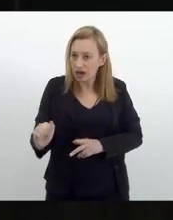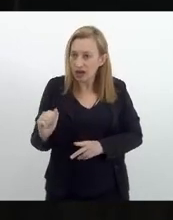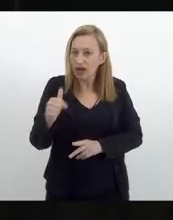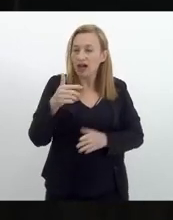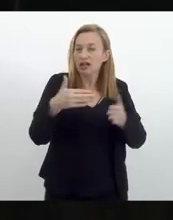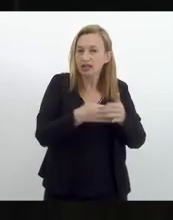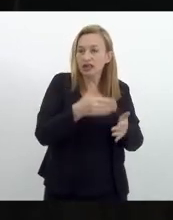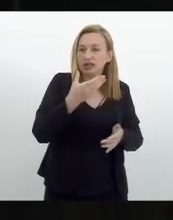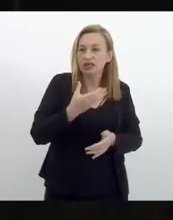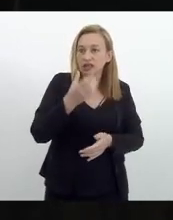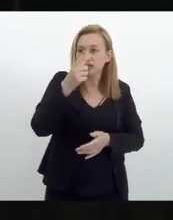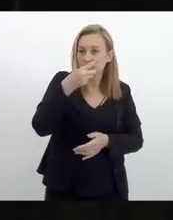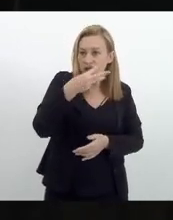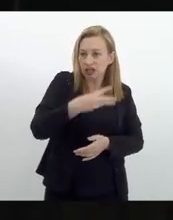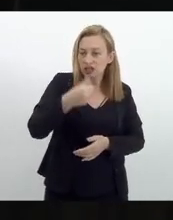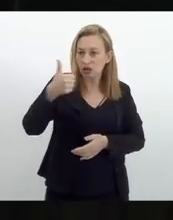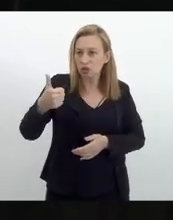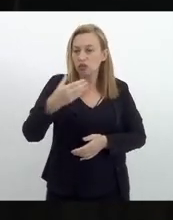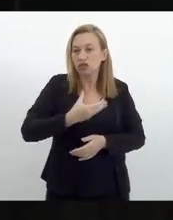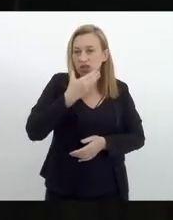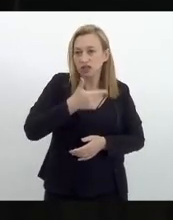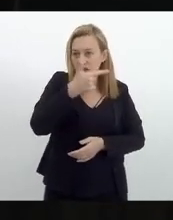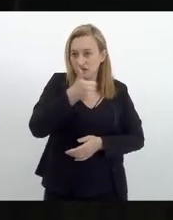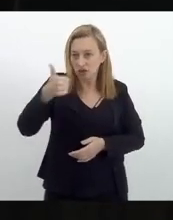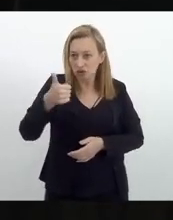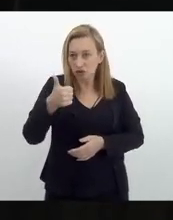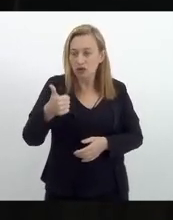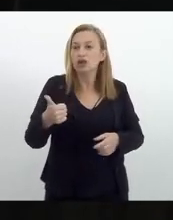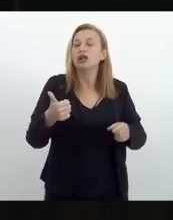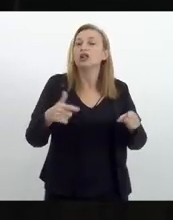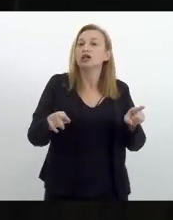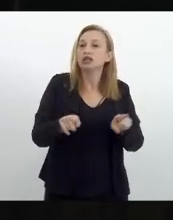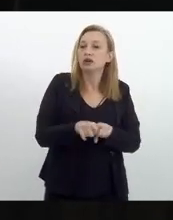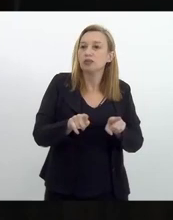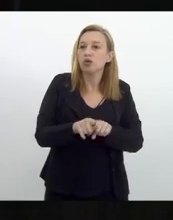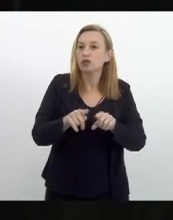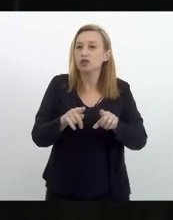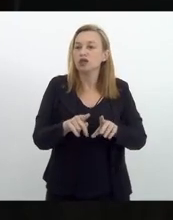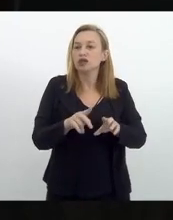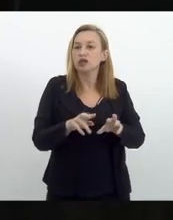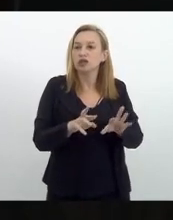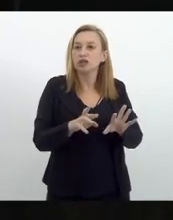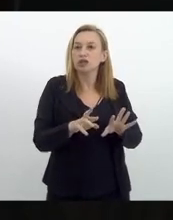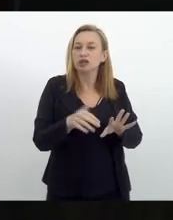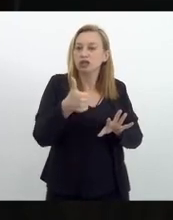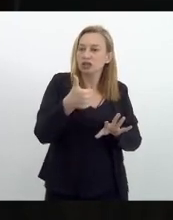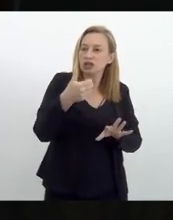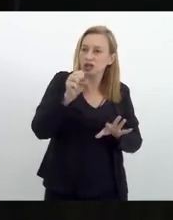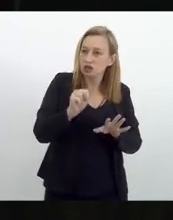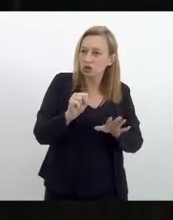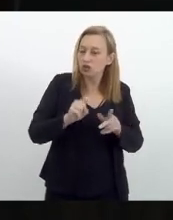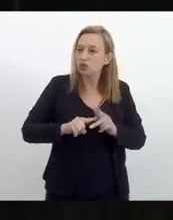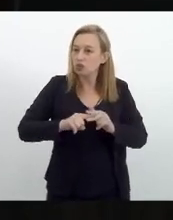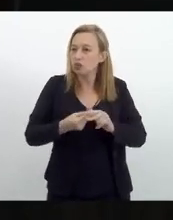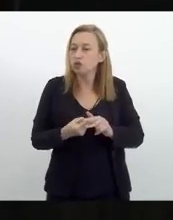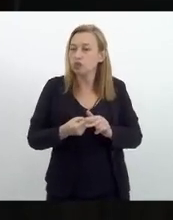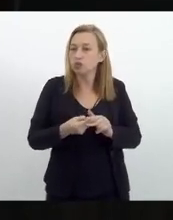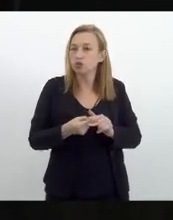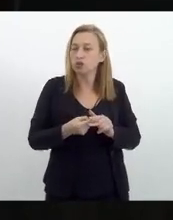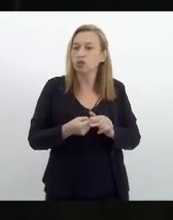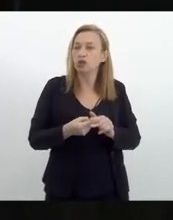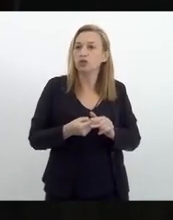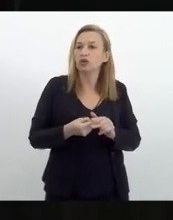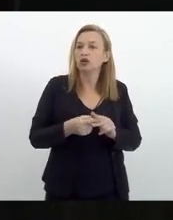dezembro de 21, e depois respeitado no global de 21, perdão, de 18, com a correção, os